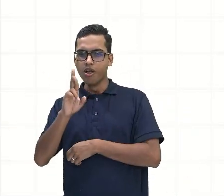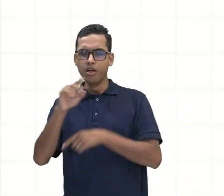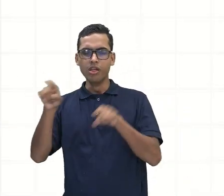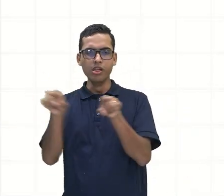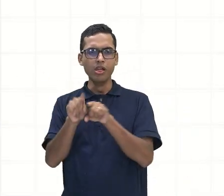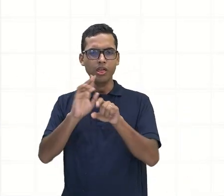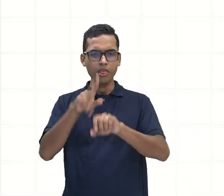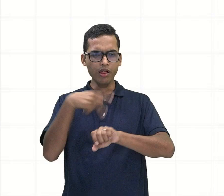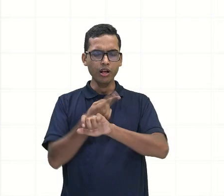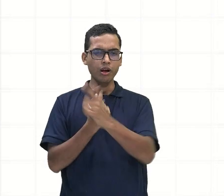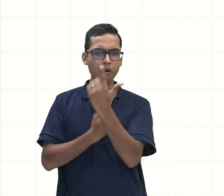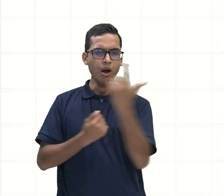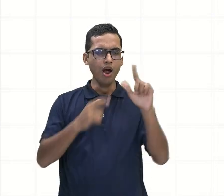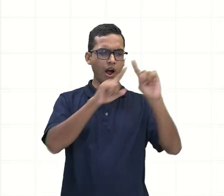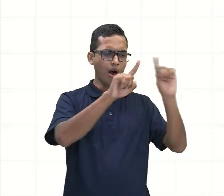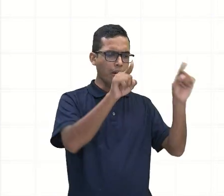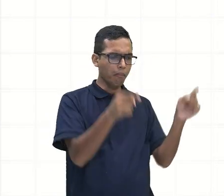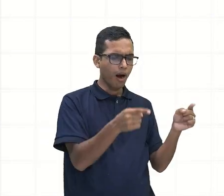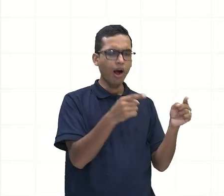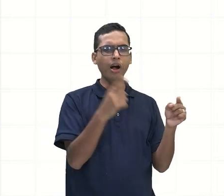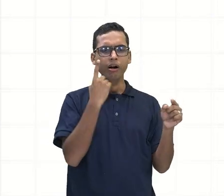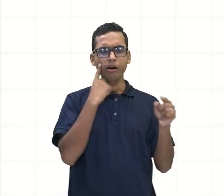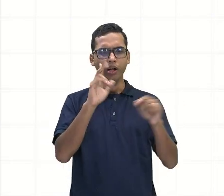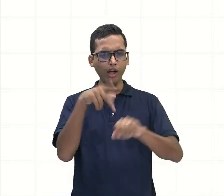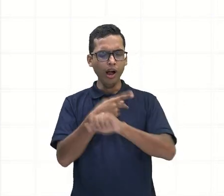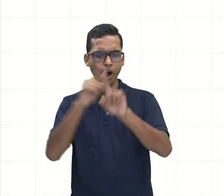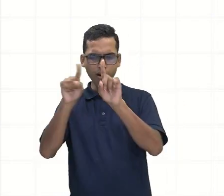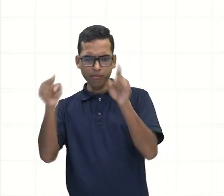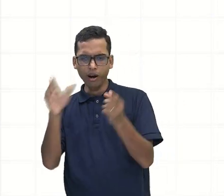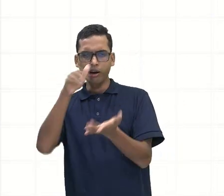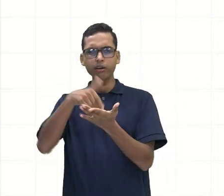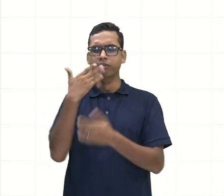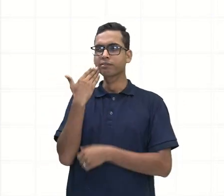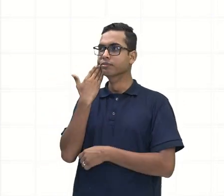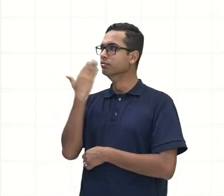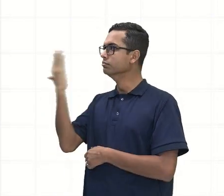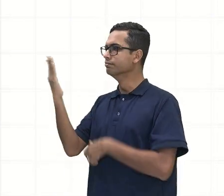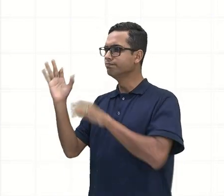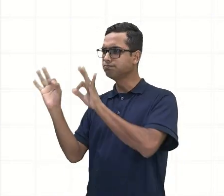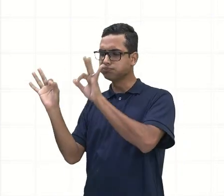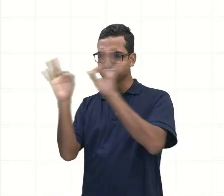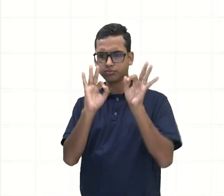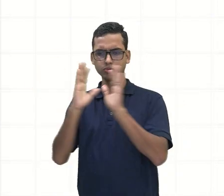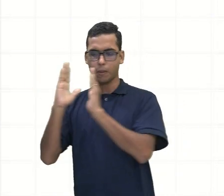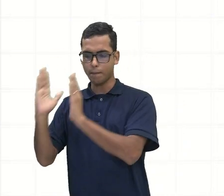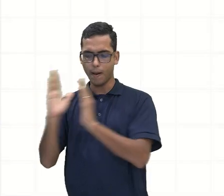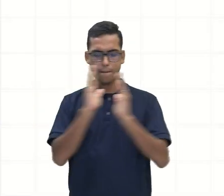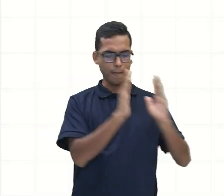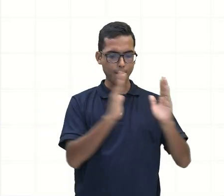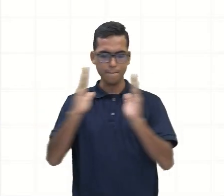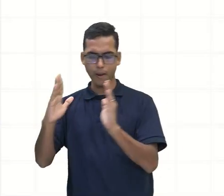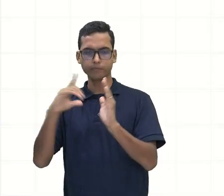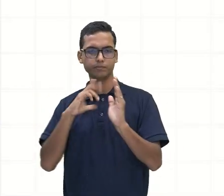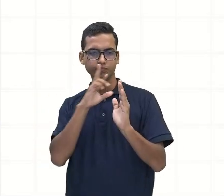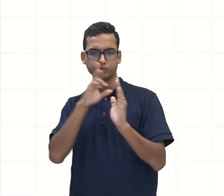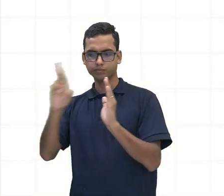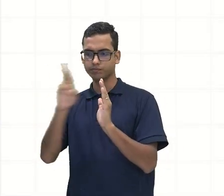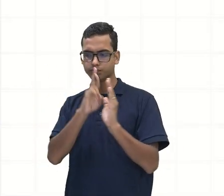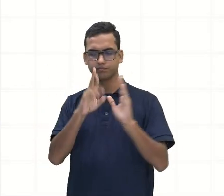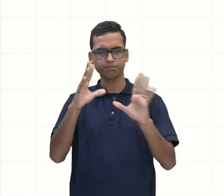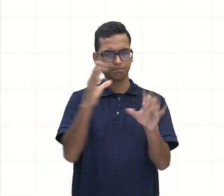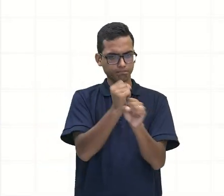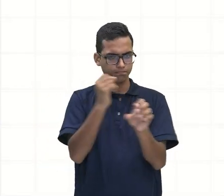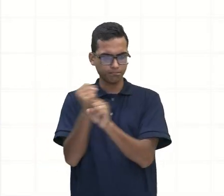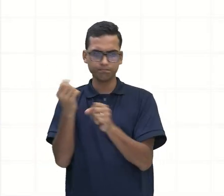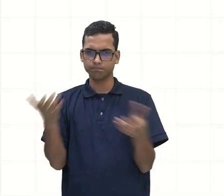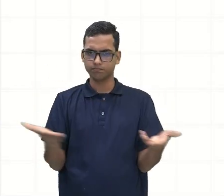vamos resolver esse parêntese aqui primeiro também. Esse parêntese. Depois, a gente vai fazendo as